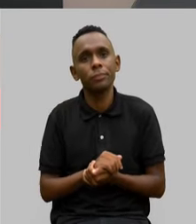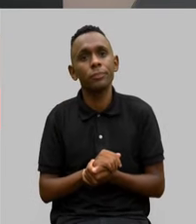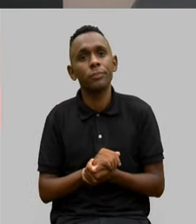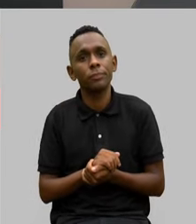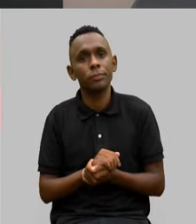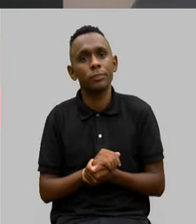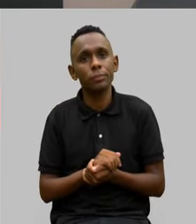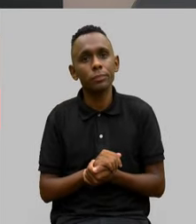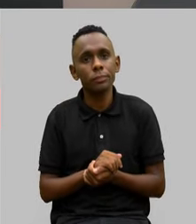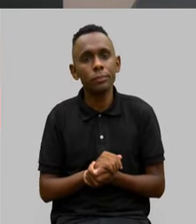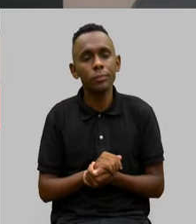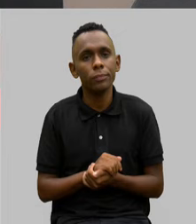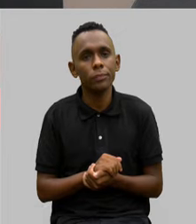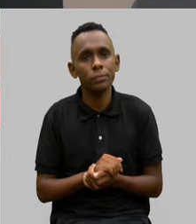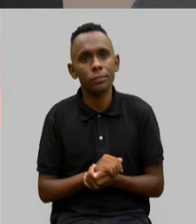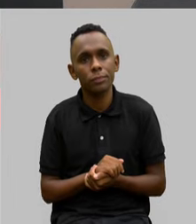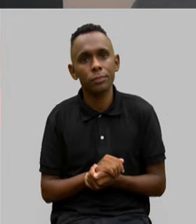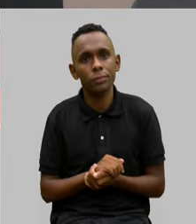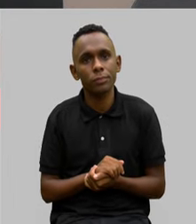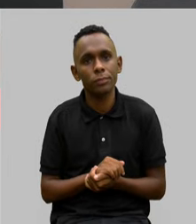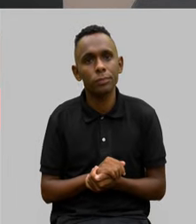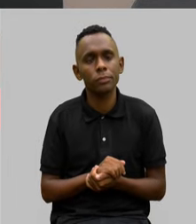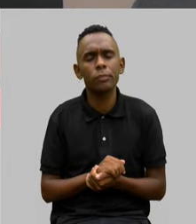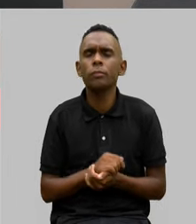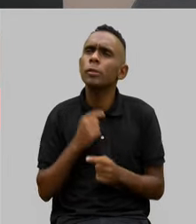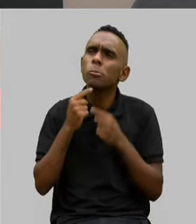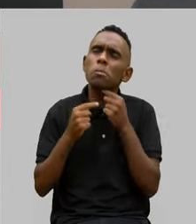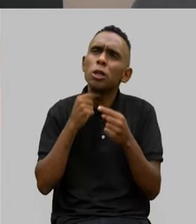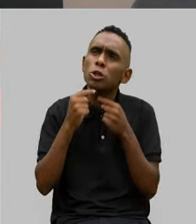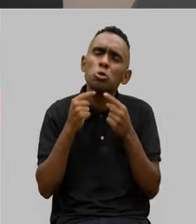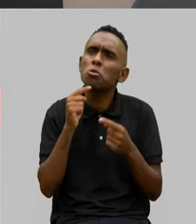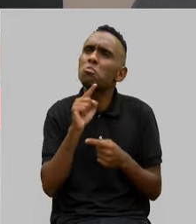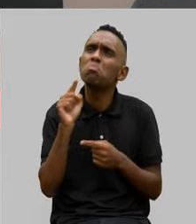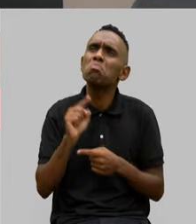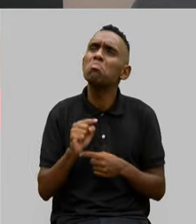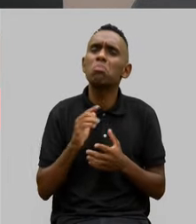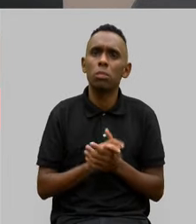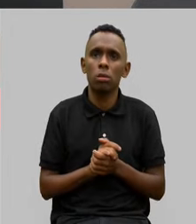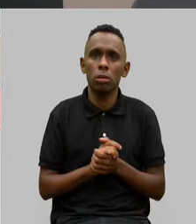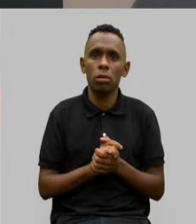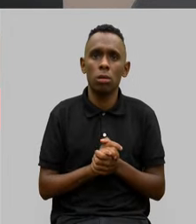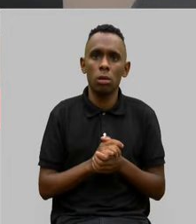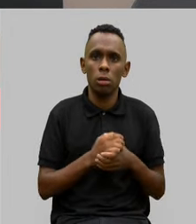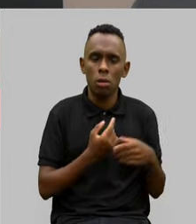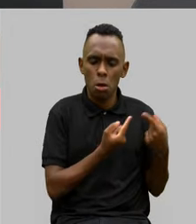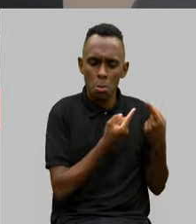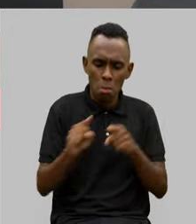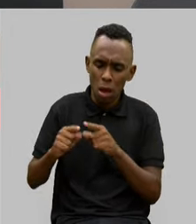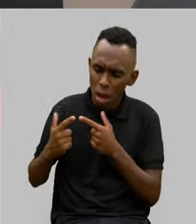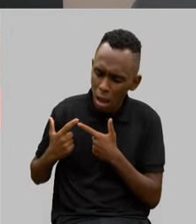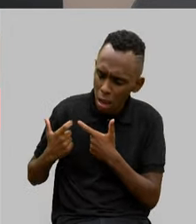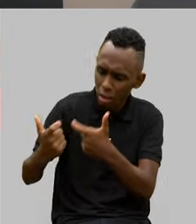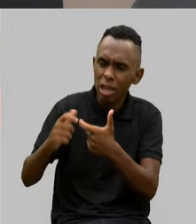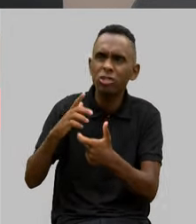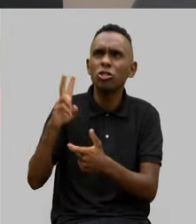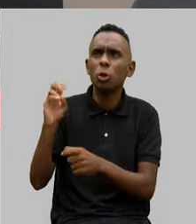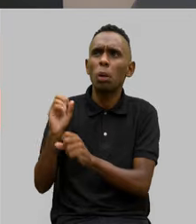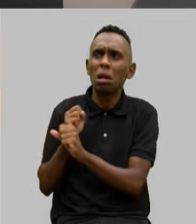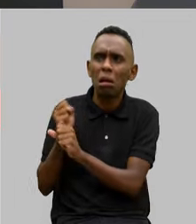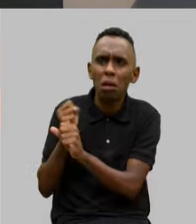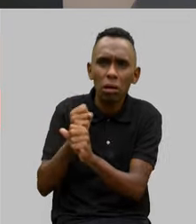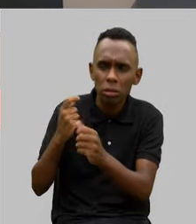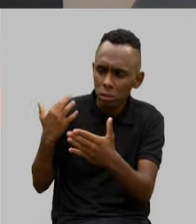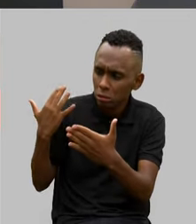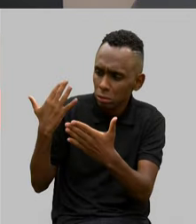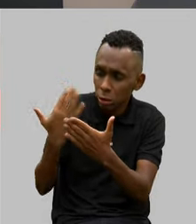uma uma uma um questionamento uma guerra que já tem mais de 50 anos será